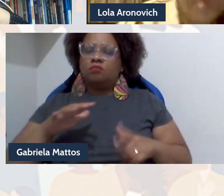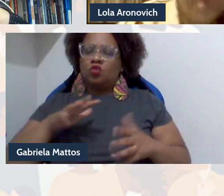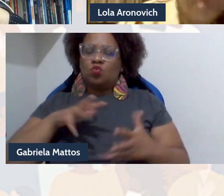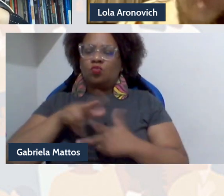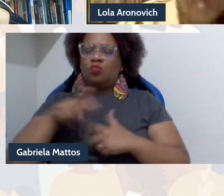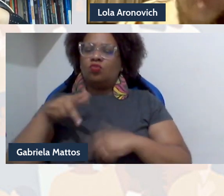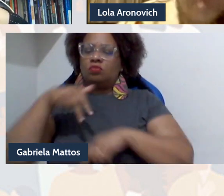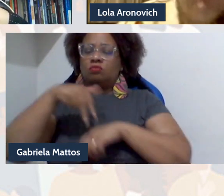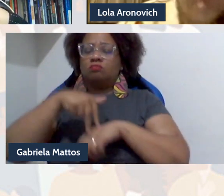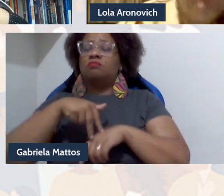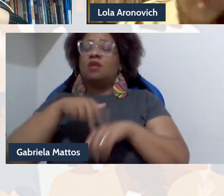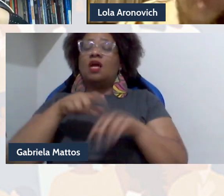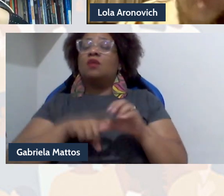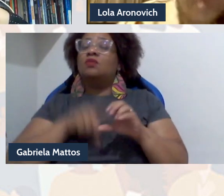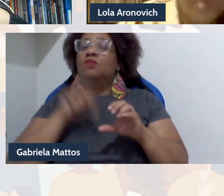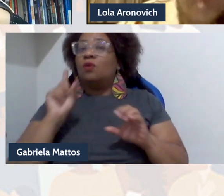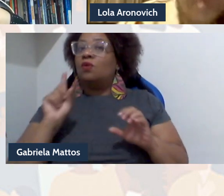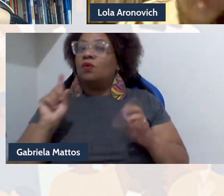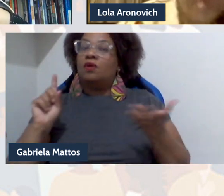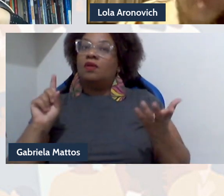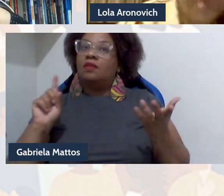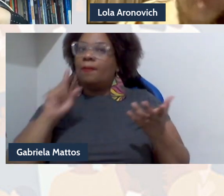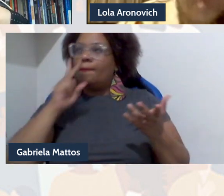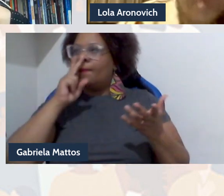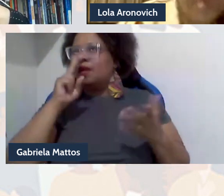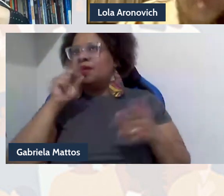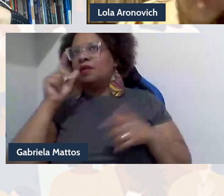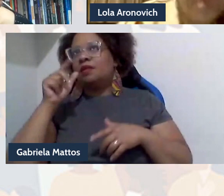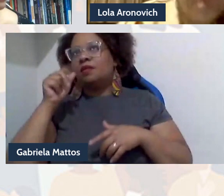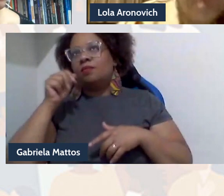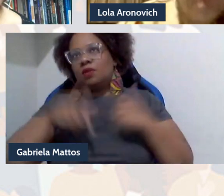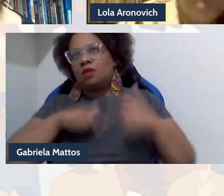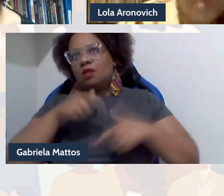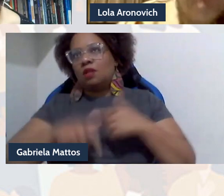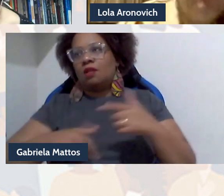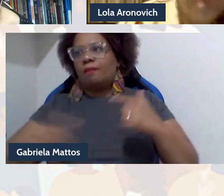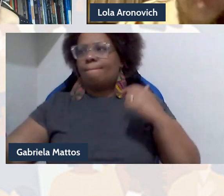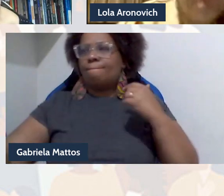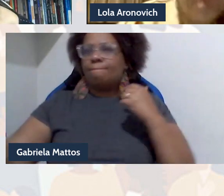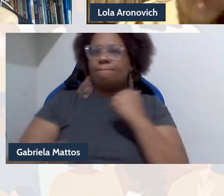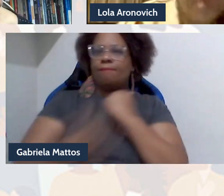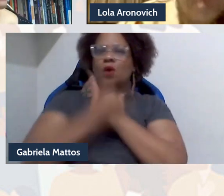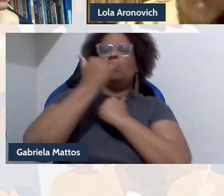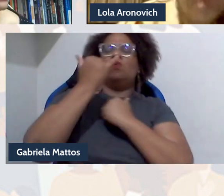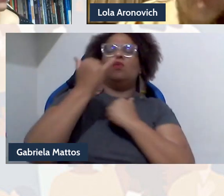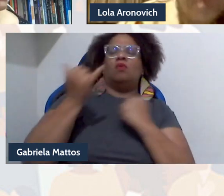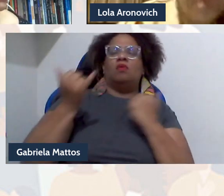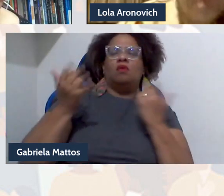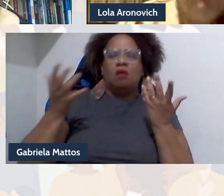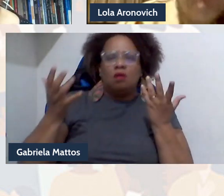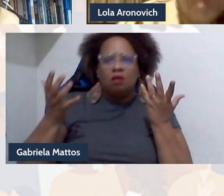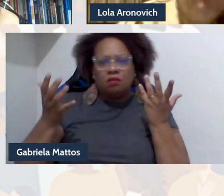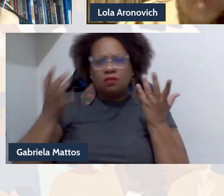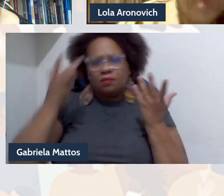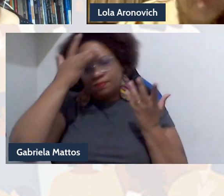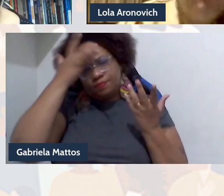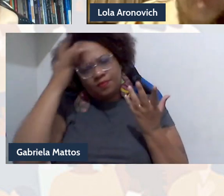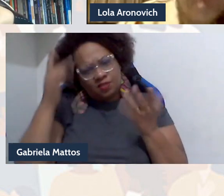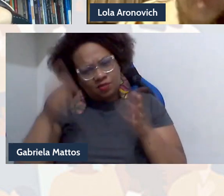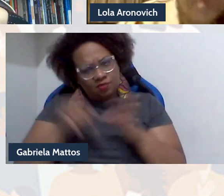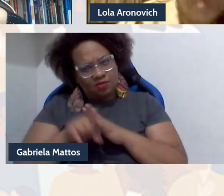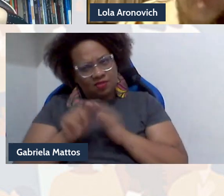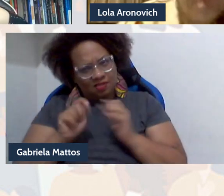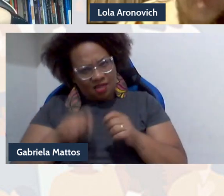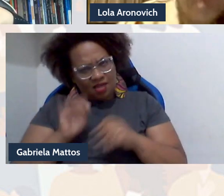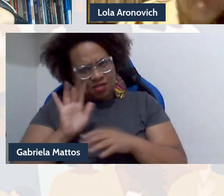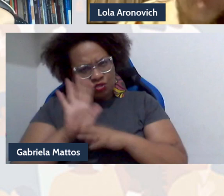que é como se elas levassem uma rasteira. E alguém perguntou, né, se a interseccionalidade ajuda. Acho que eu